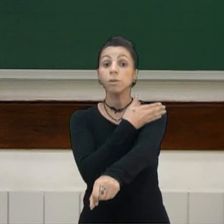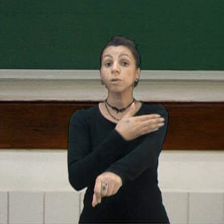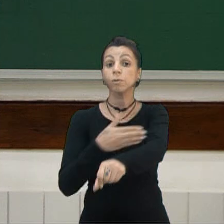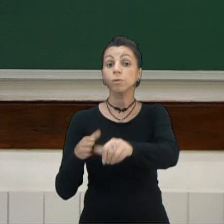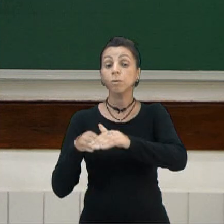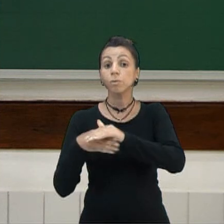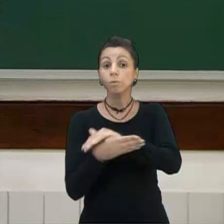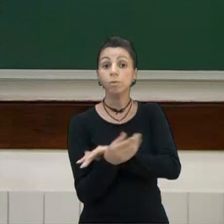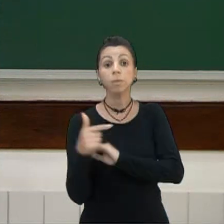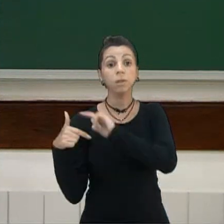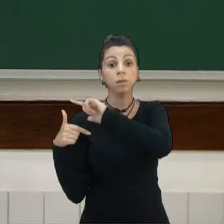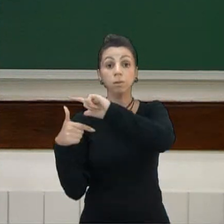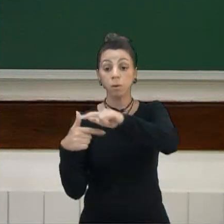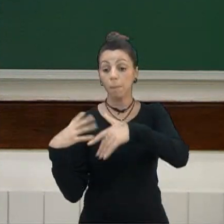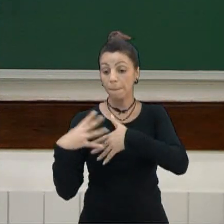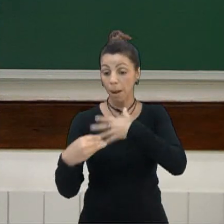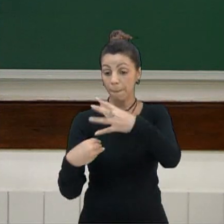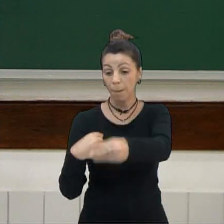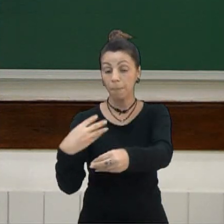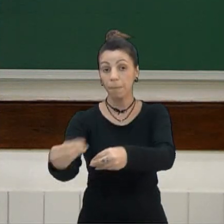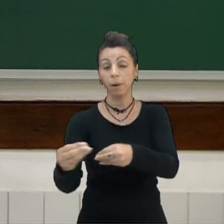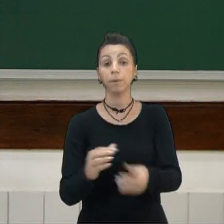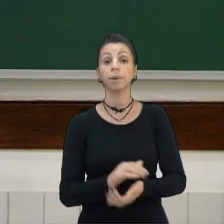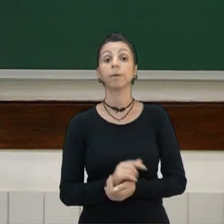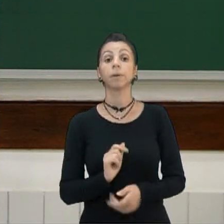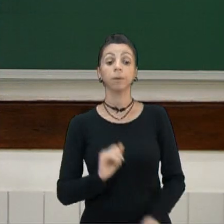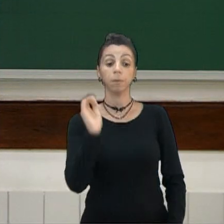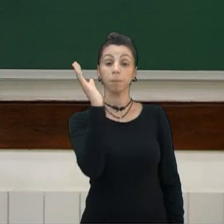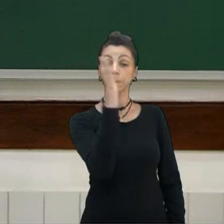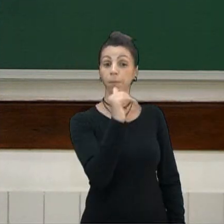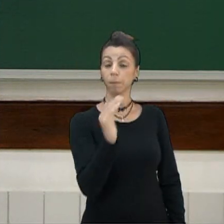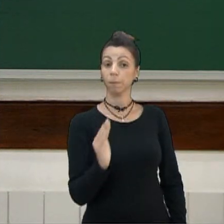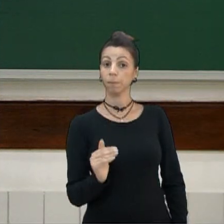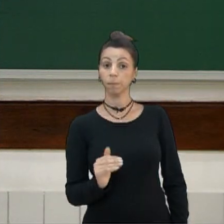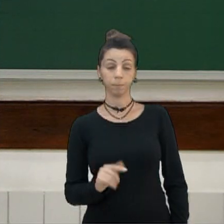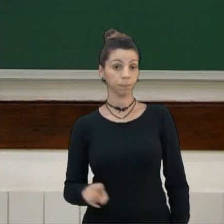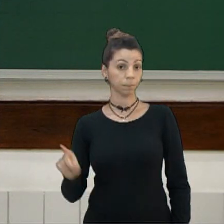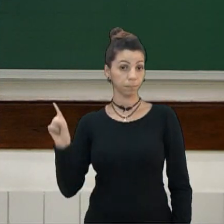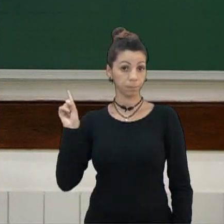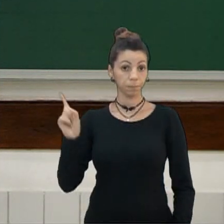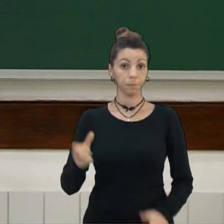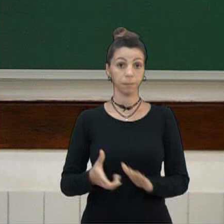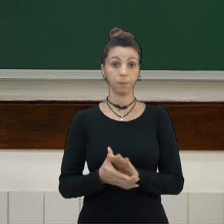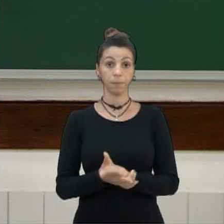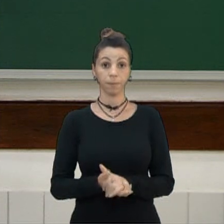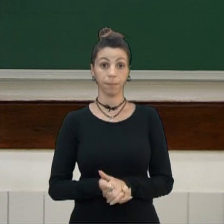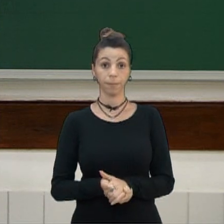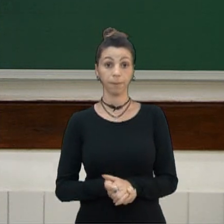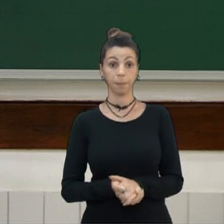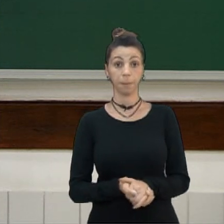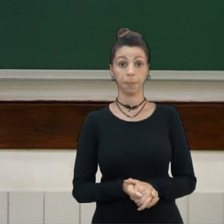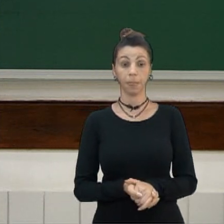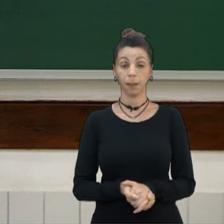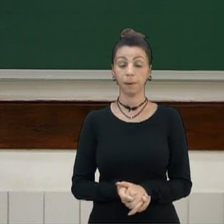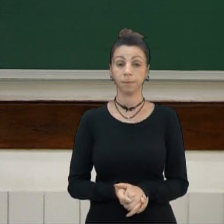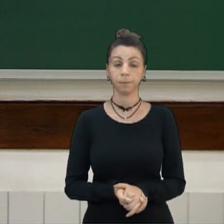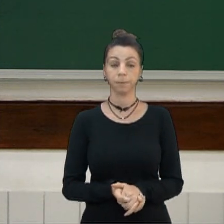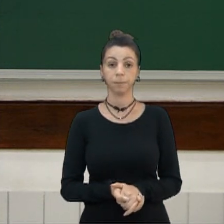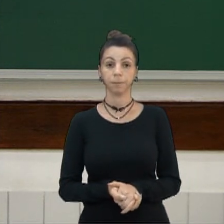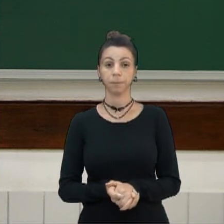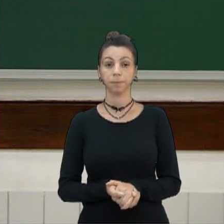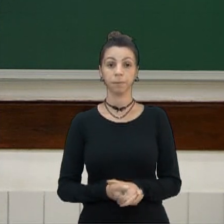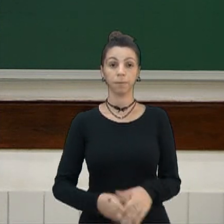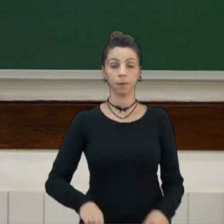que o povo brasileiro de fato, né, ele traz consigo isso. Tá? Letra